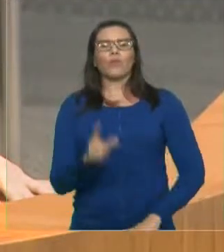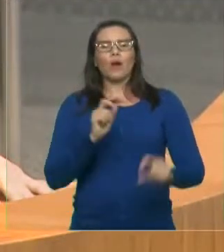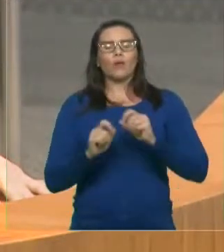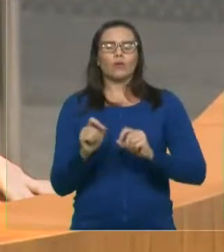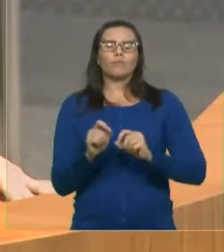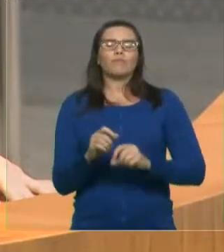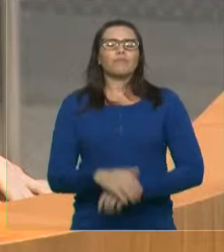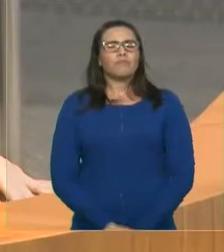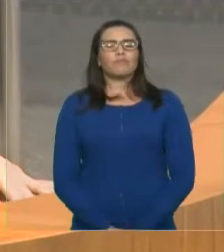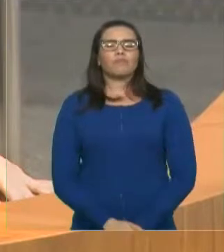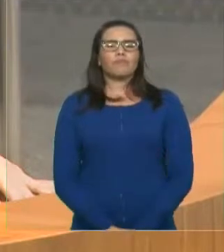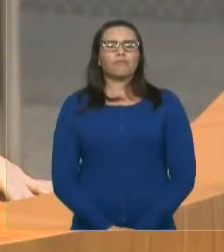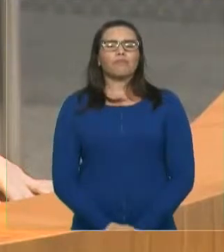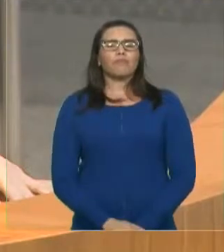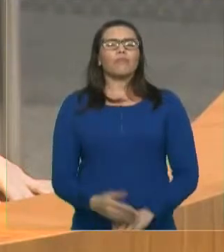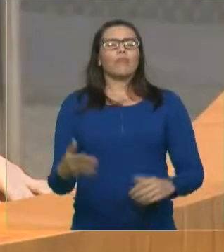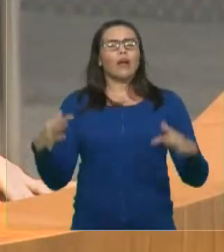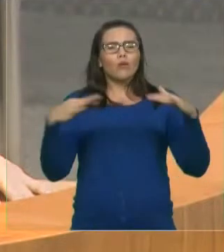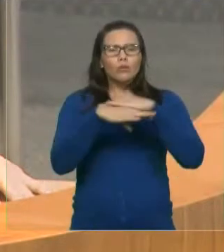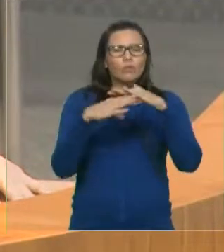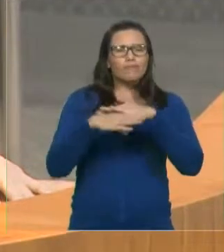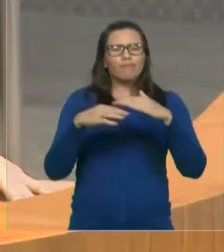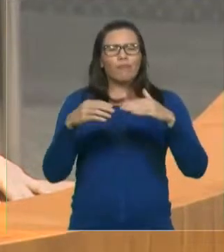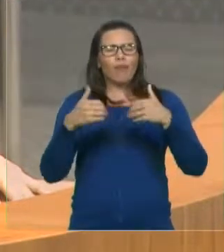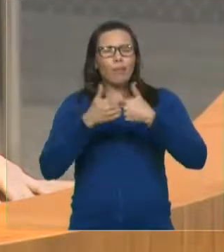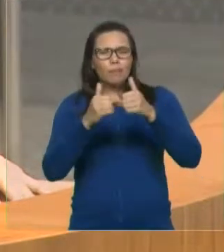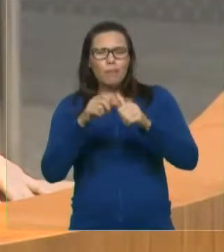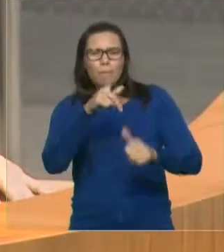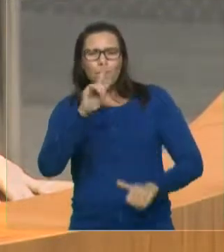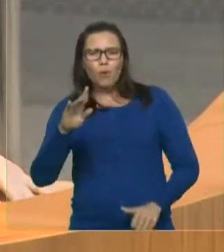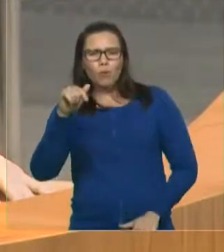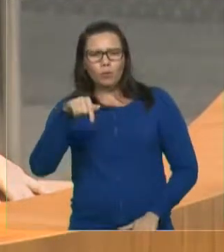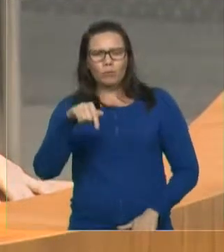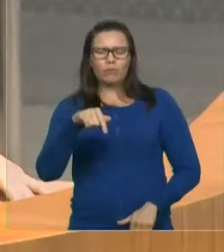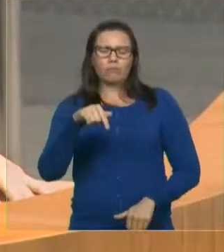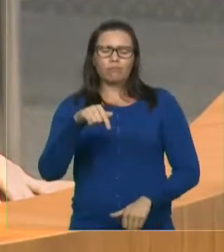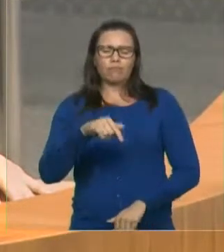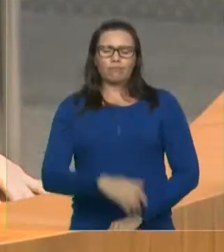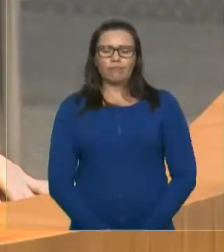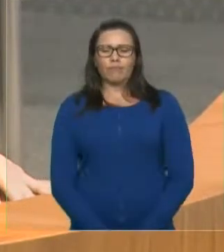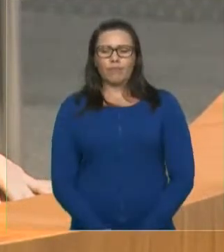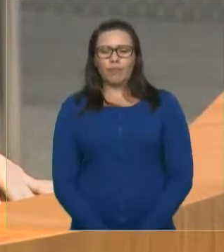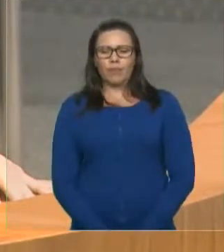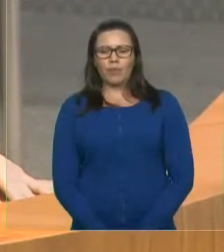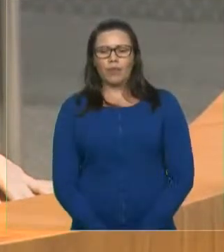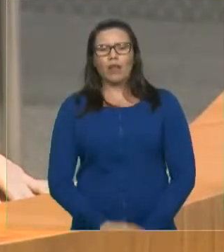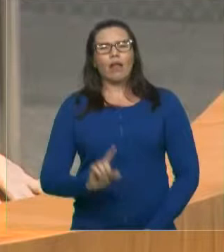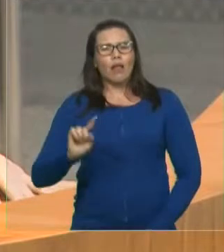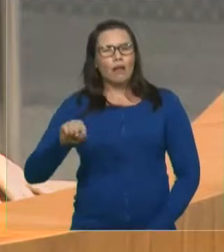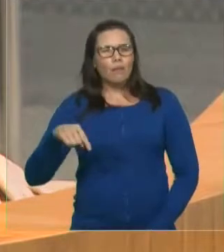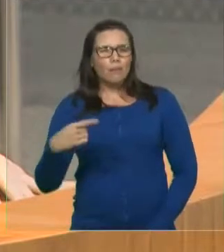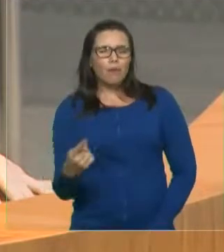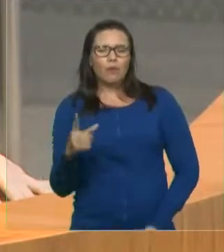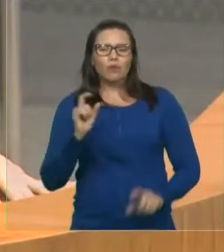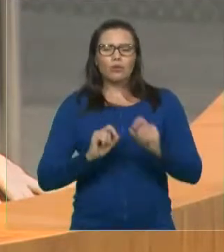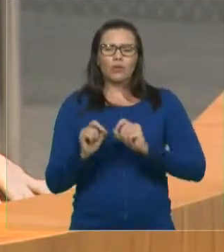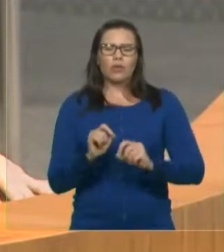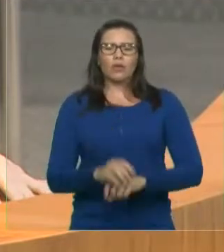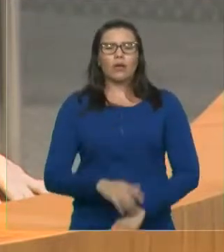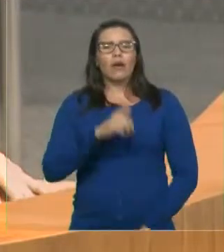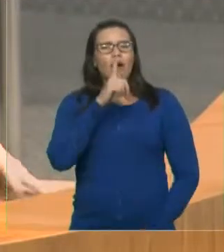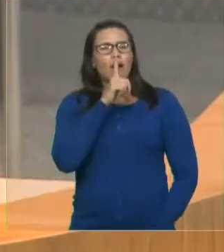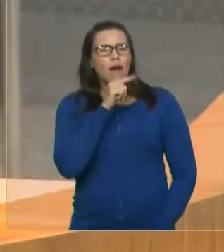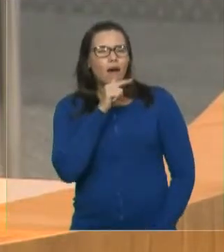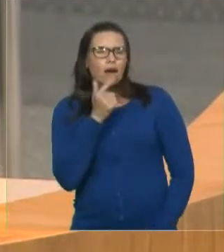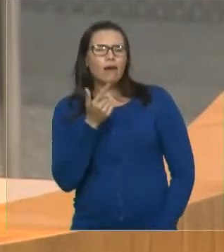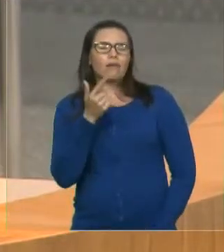nossa cidade. Cabe destacar que, após o fornecimento de energia elétrica, água e esgoto, o serviço